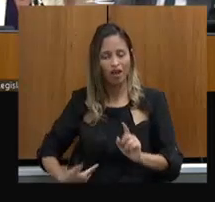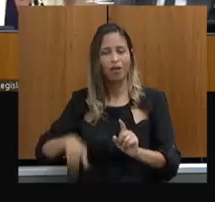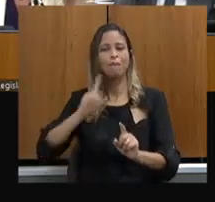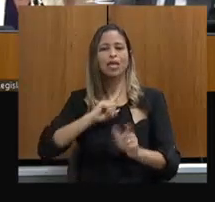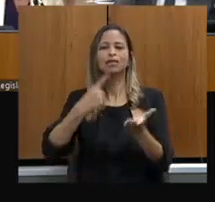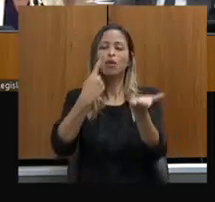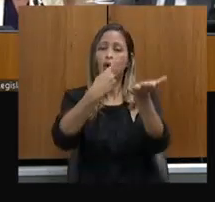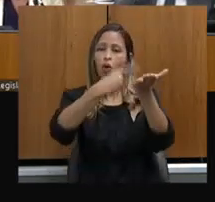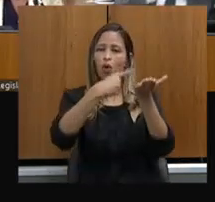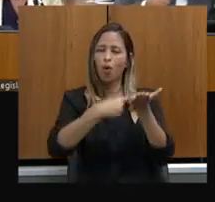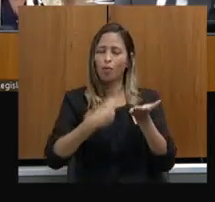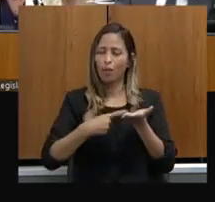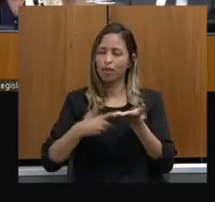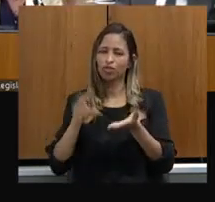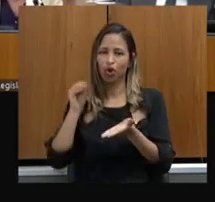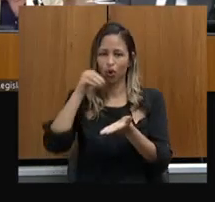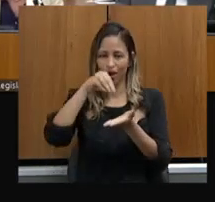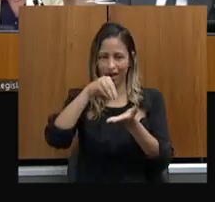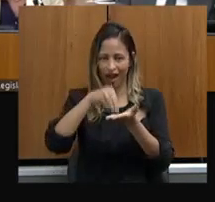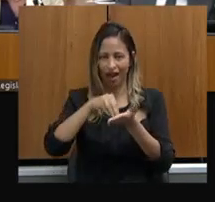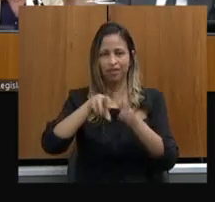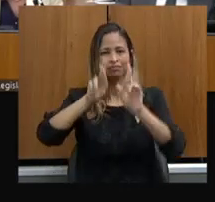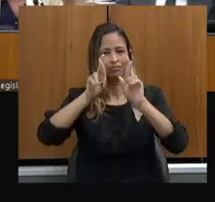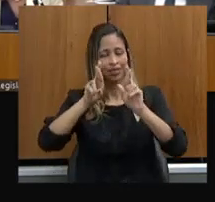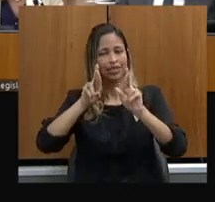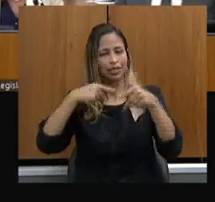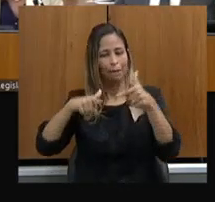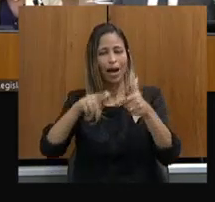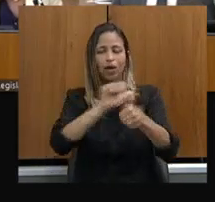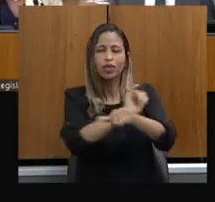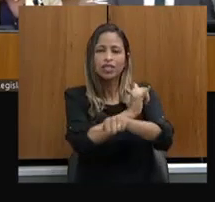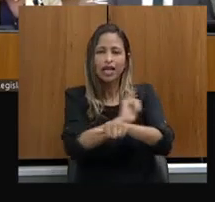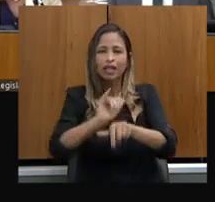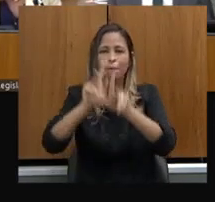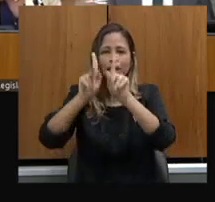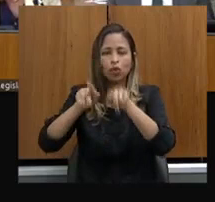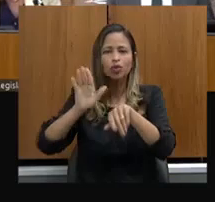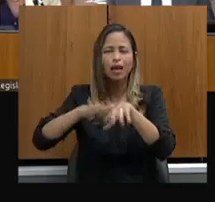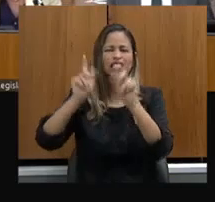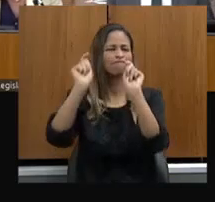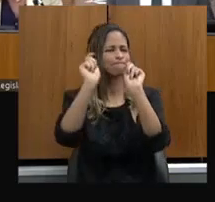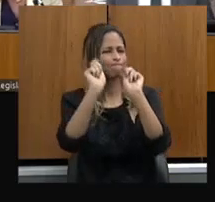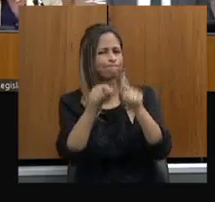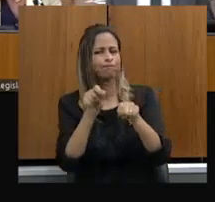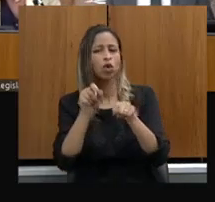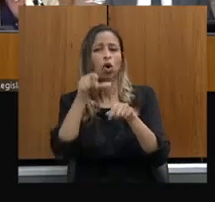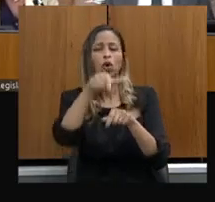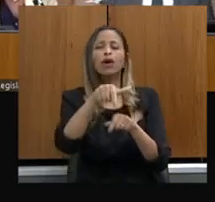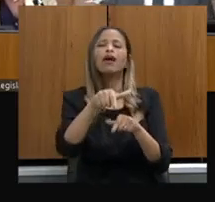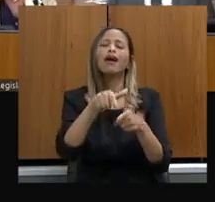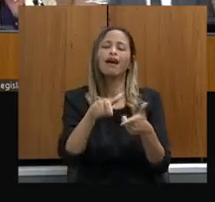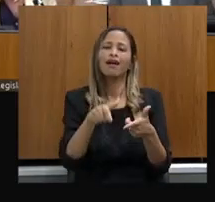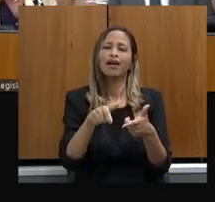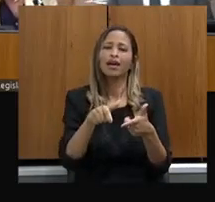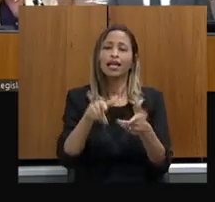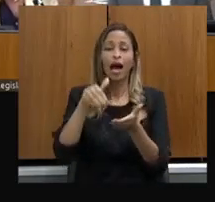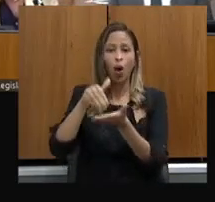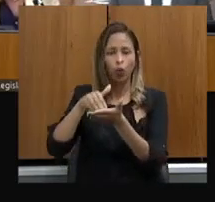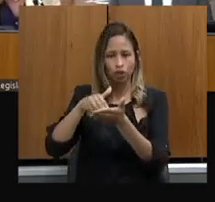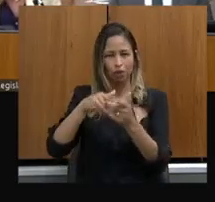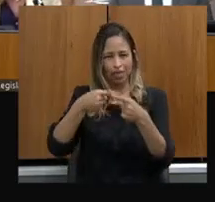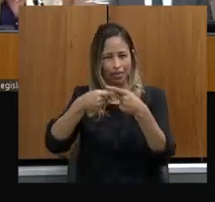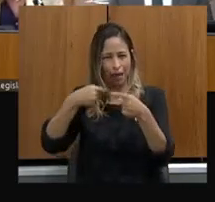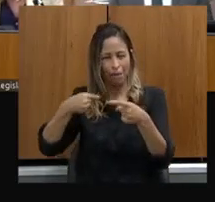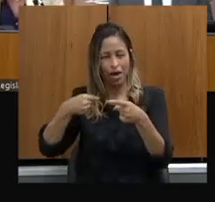Minas tem o compromisso de colocar nas funções estratégicas as pessoas mais aptas a ocuparem aquelas funções e na última semana